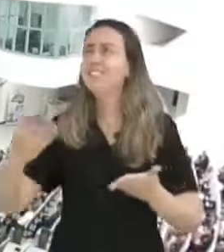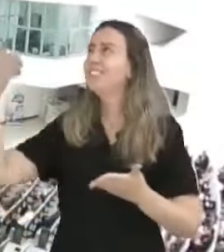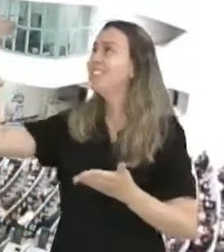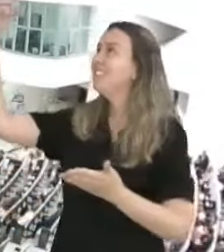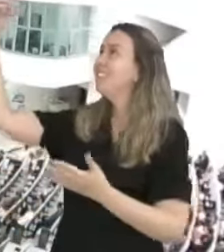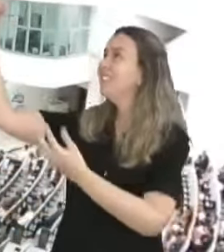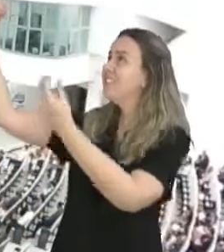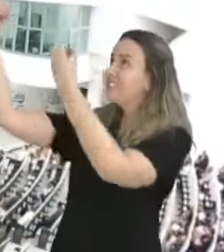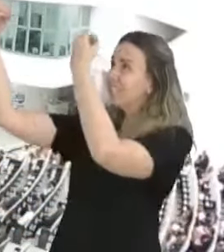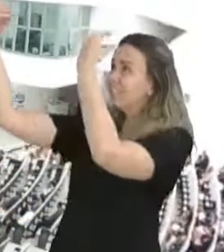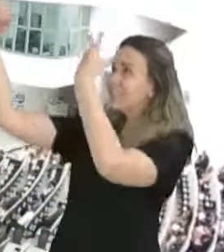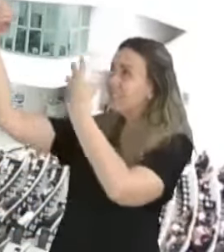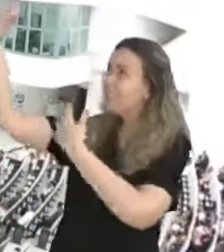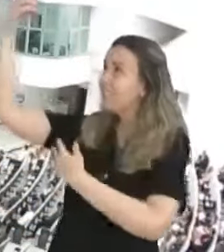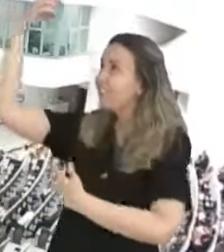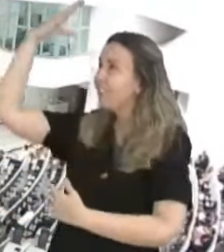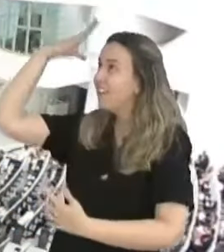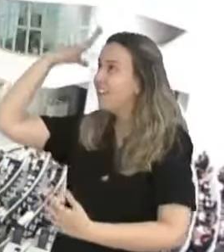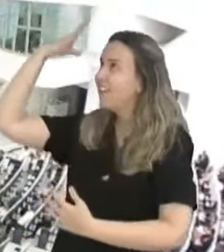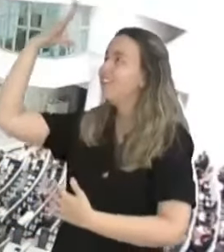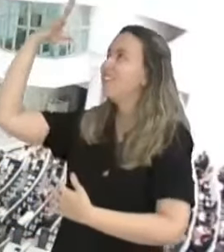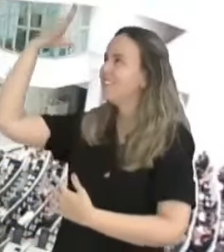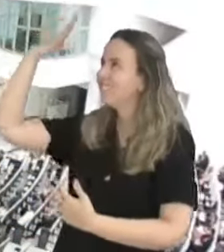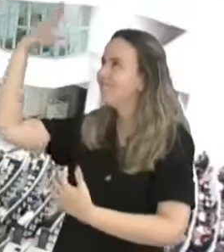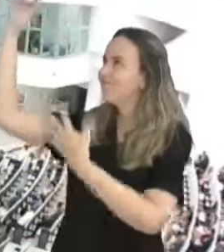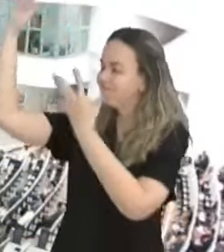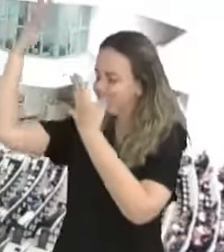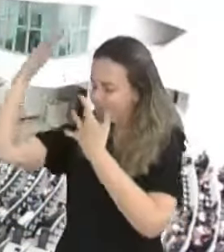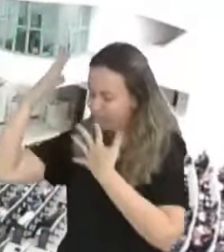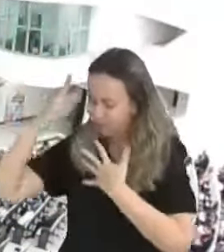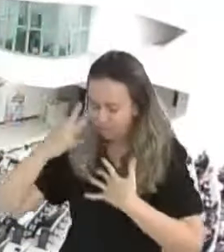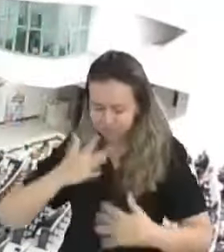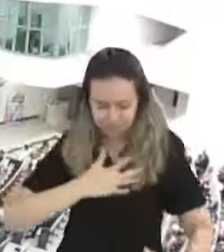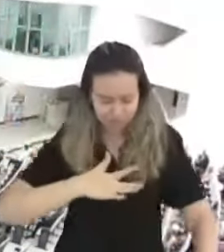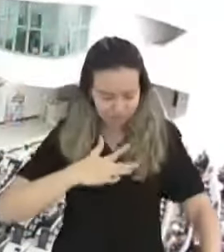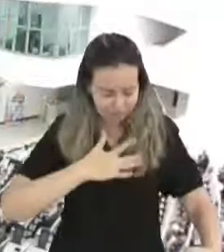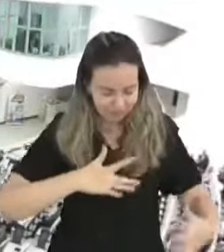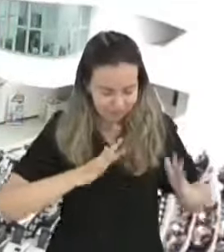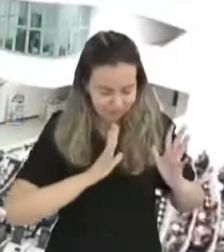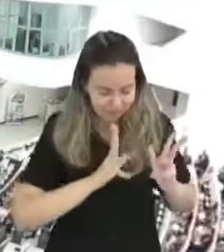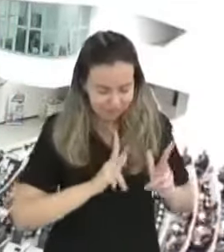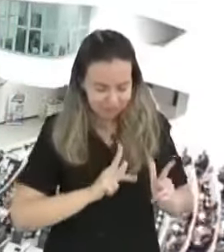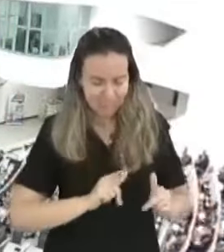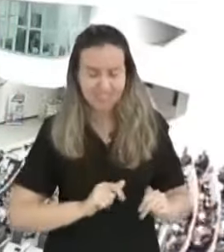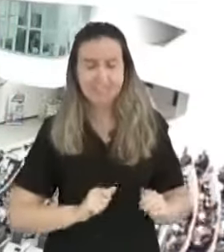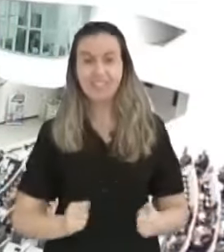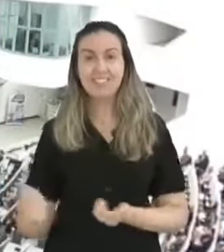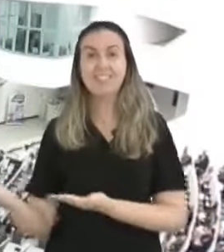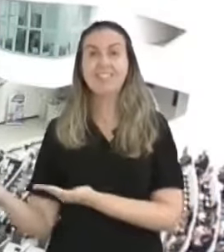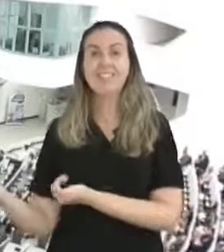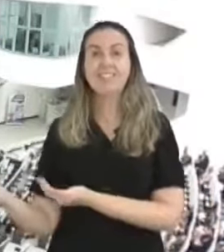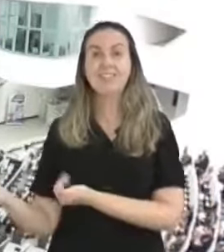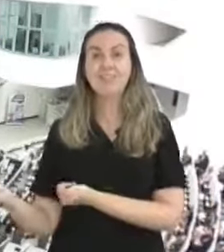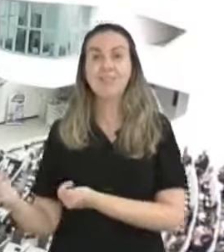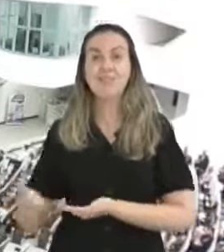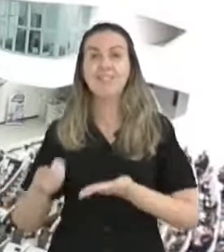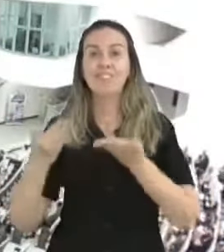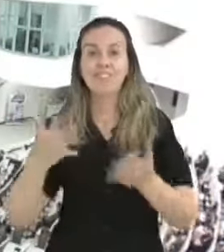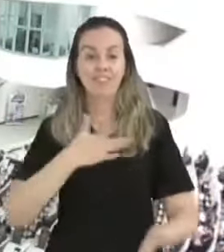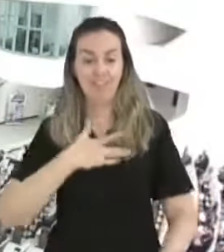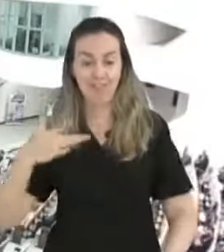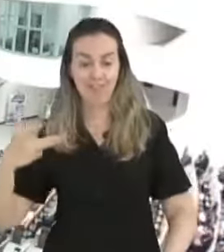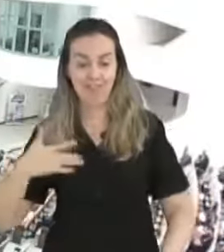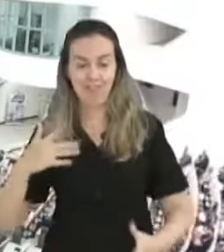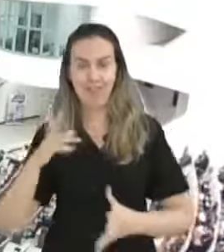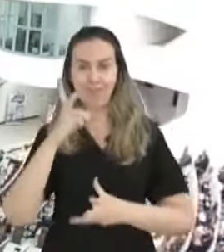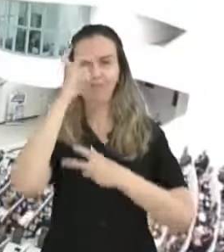de graça e misericórdia, quem farta de bens a tua velhice, de sorte que a tua mocidade se renova como a